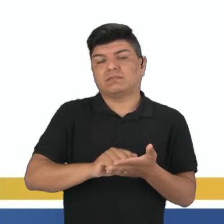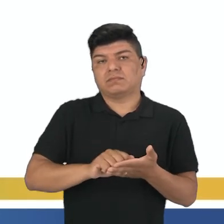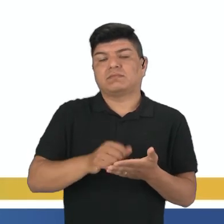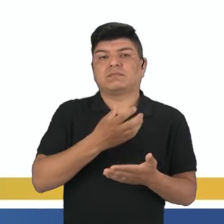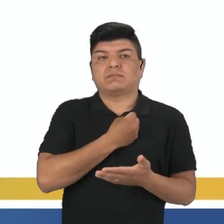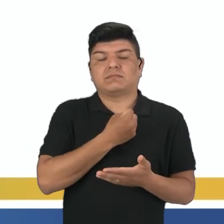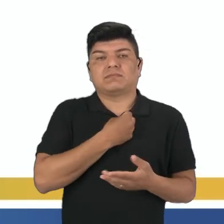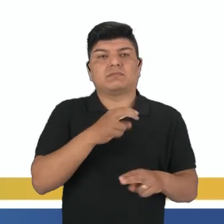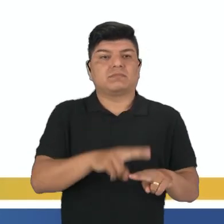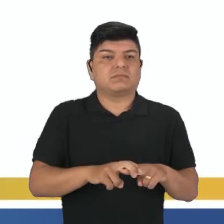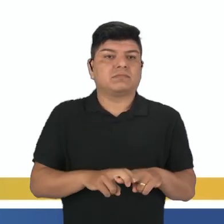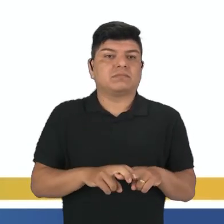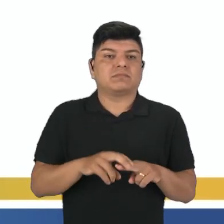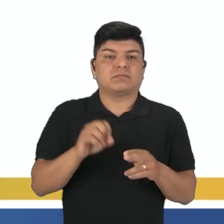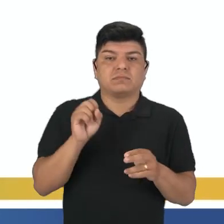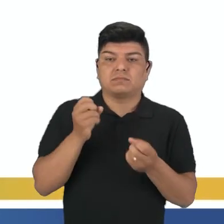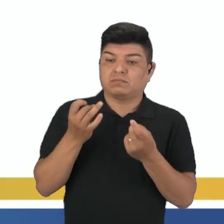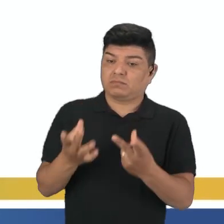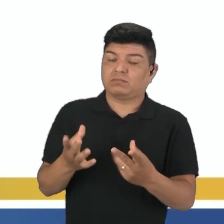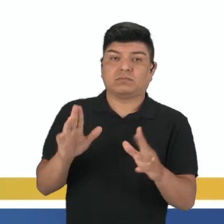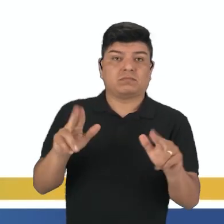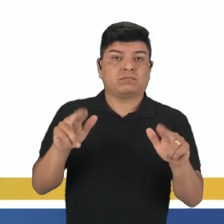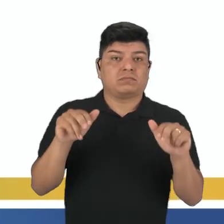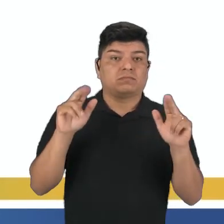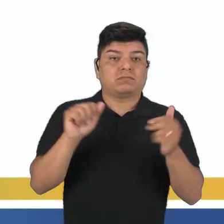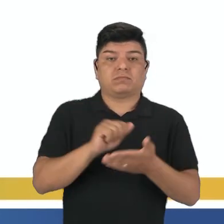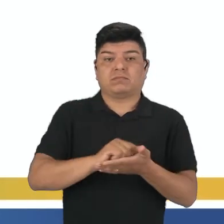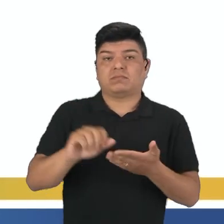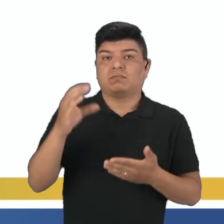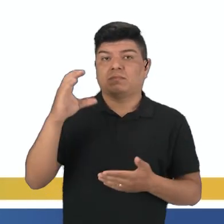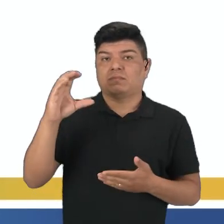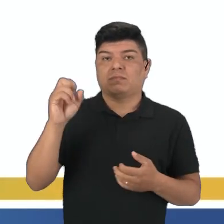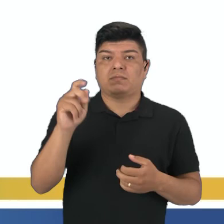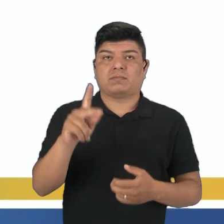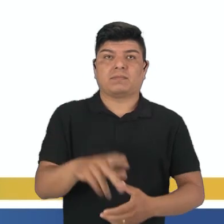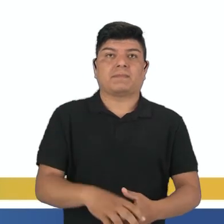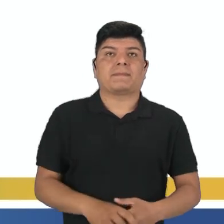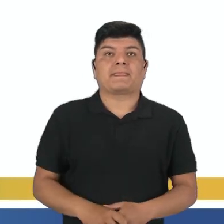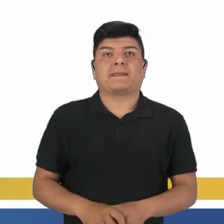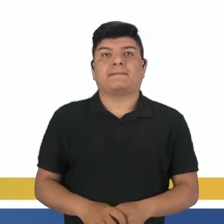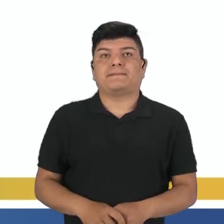isso que a gente aí não abre mão jamais da notação científica.